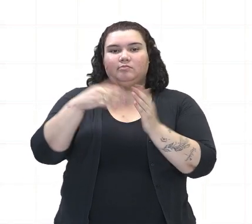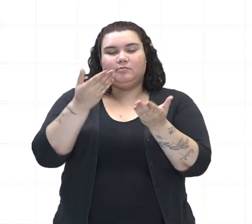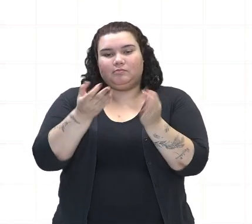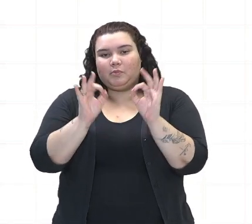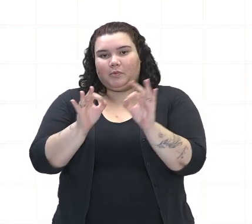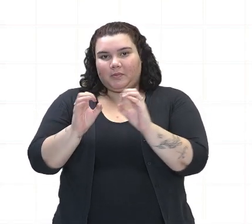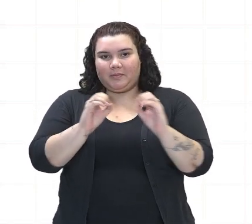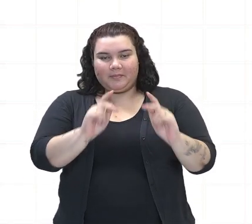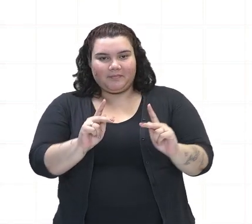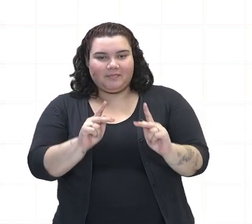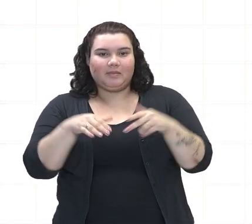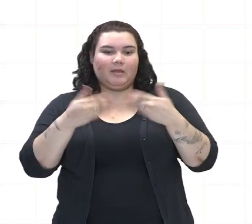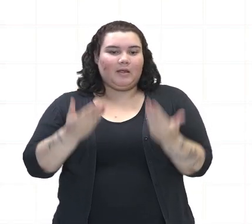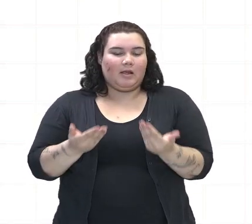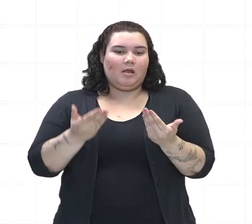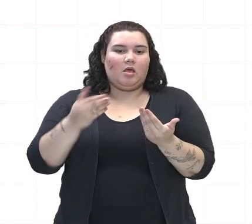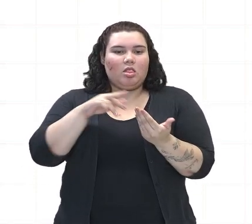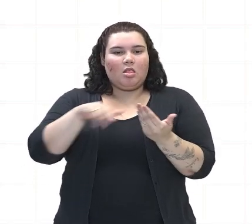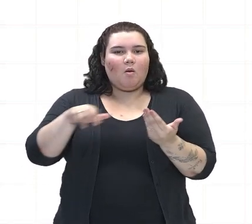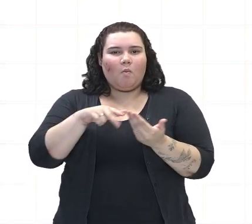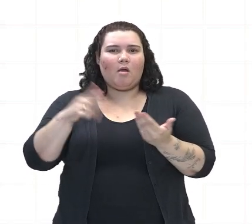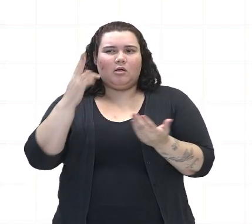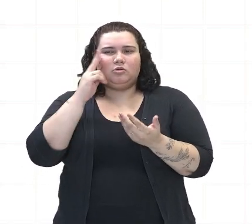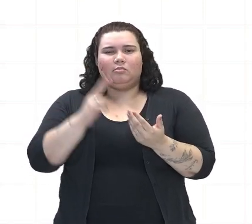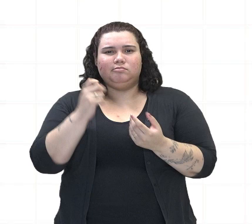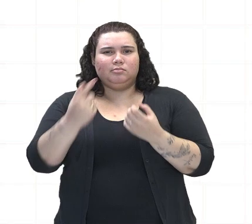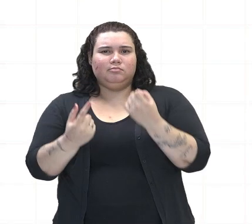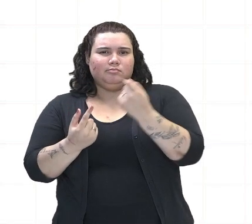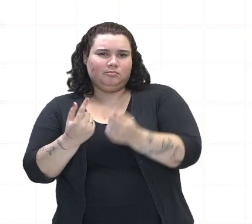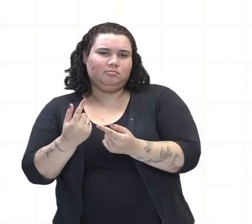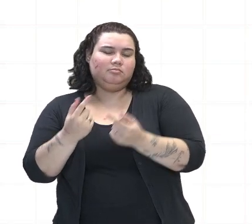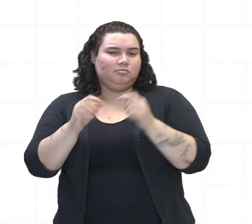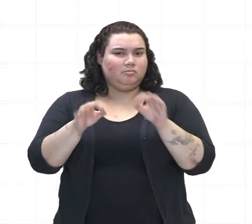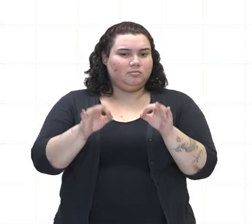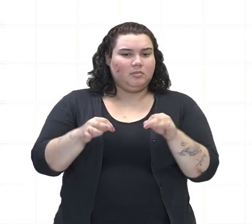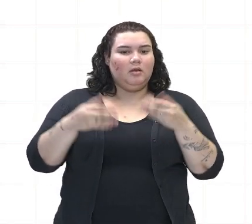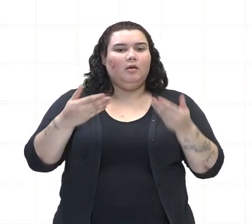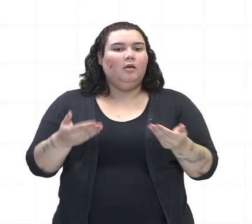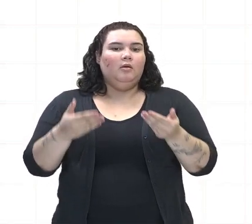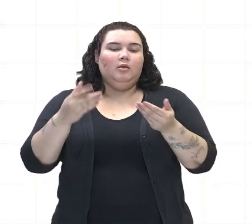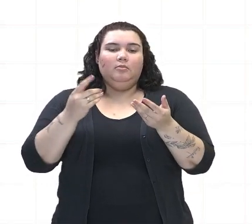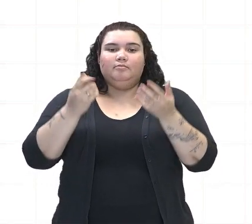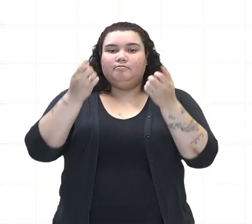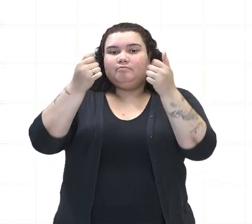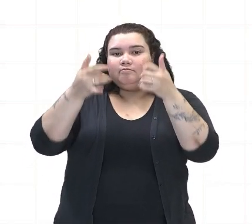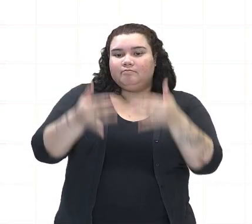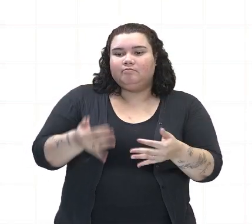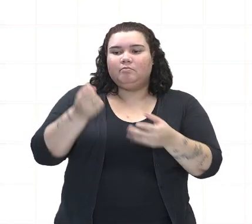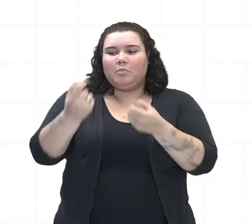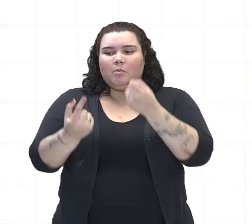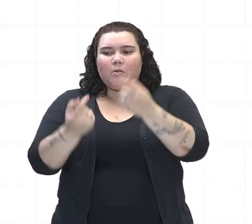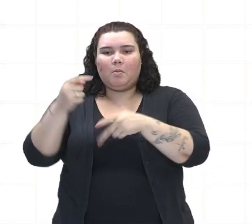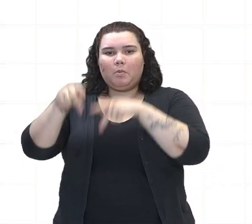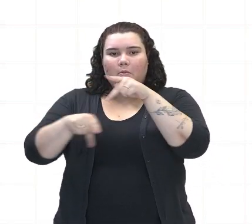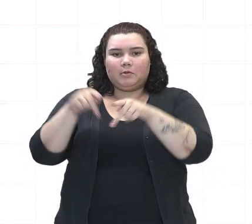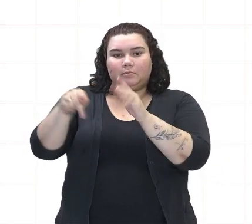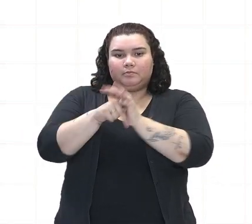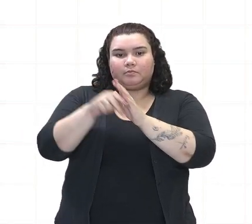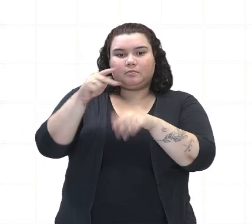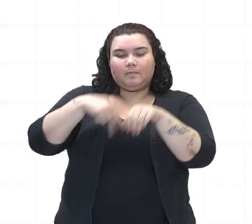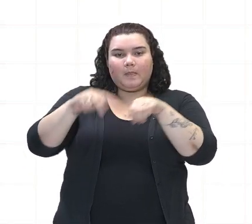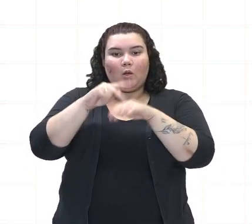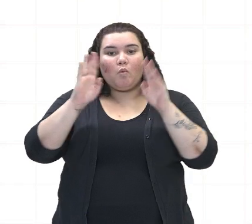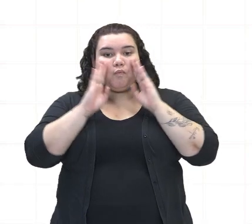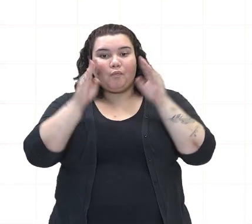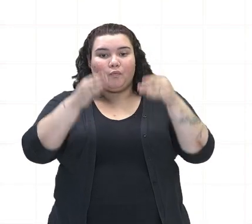pessoal? Não é necessariamente sobre a história, a gente vai falar uma outra coisa sobre história, né? Vamos falar uma outra coisa sobre a população desses países, mas o